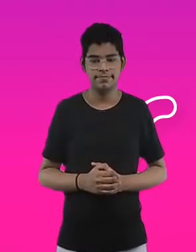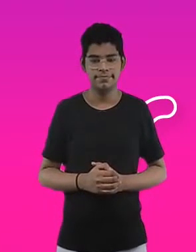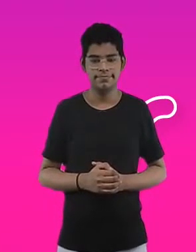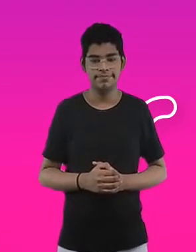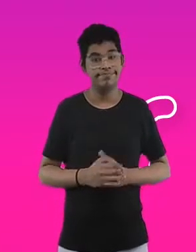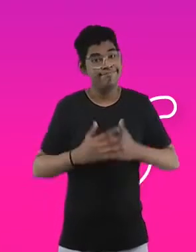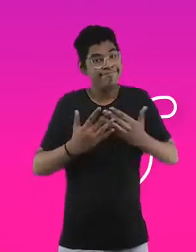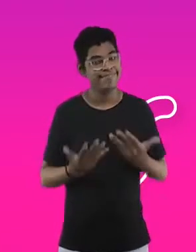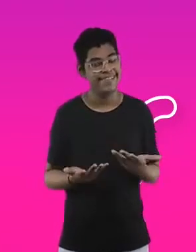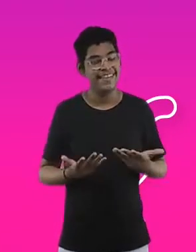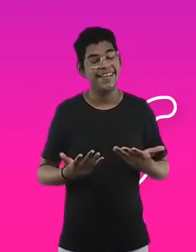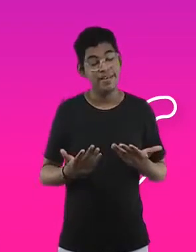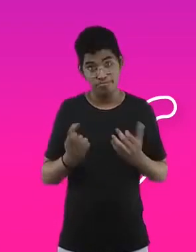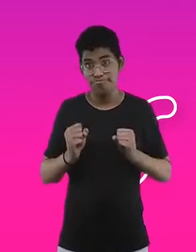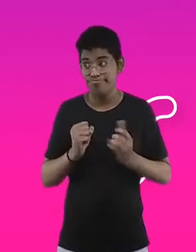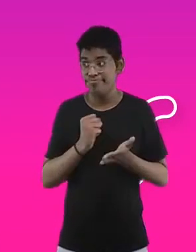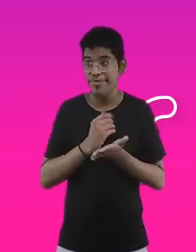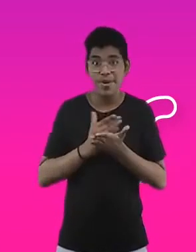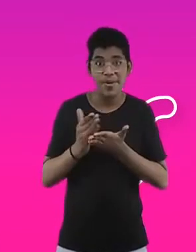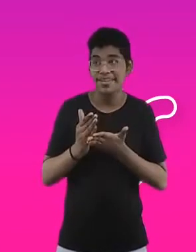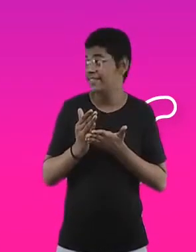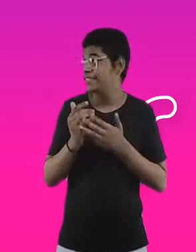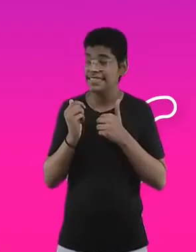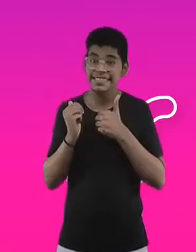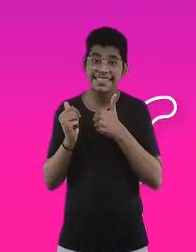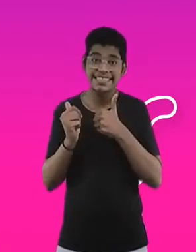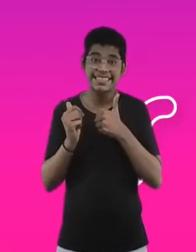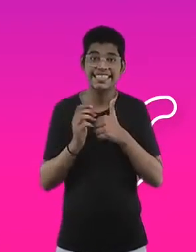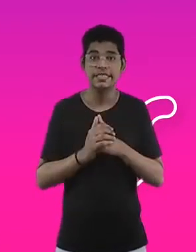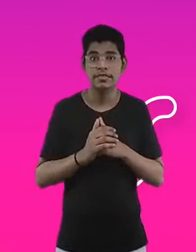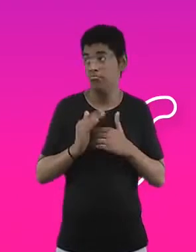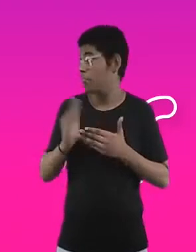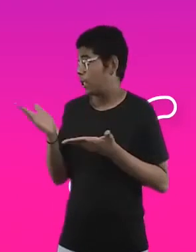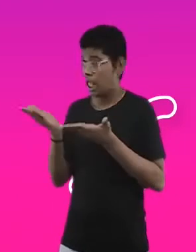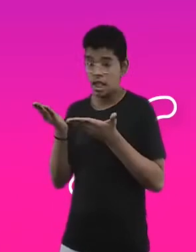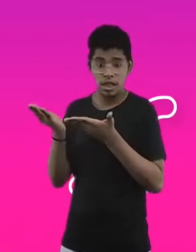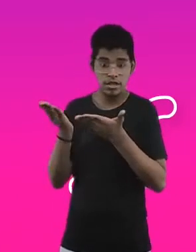Bom, posso começar, Fausto? Ou você quer ir?